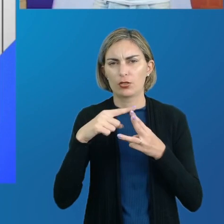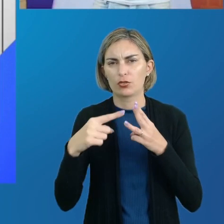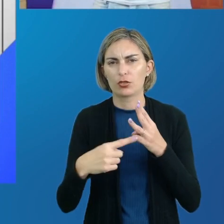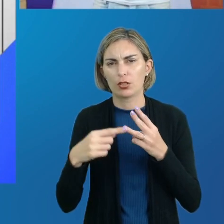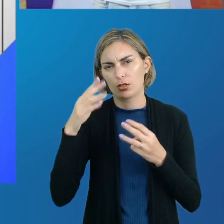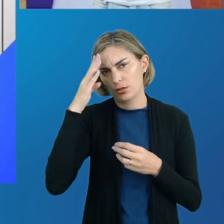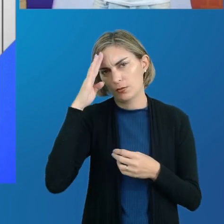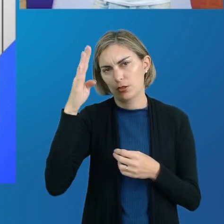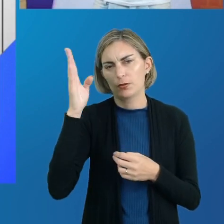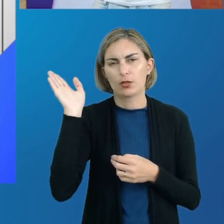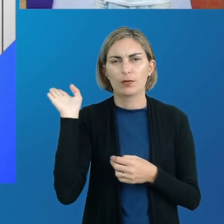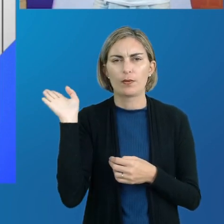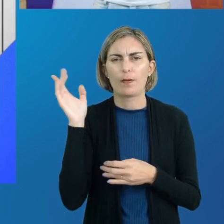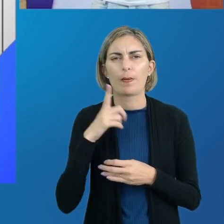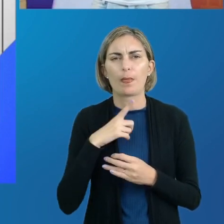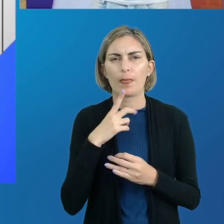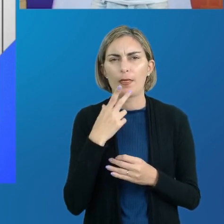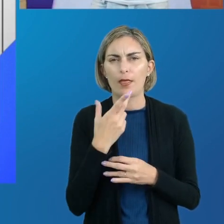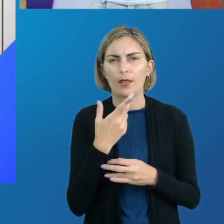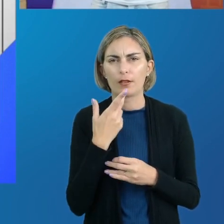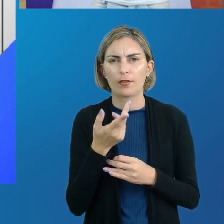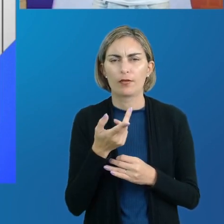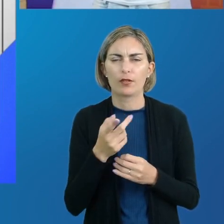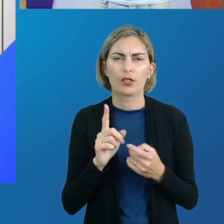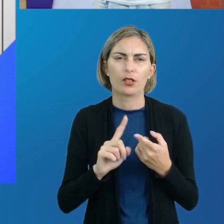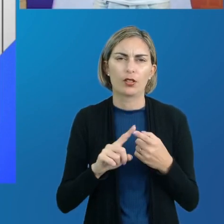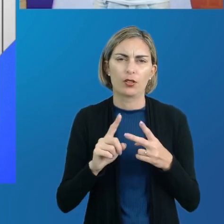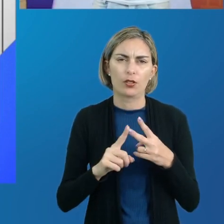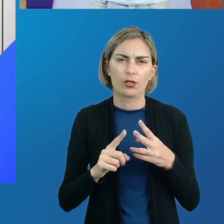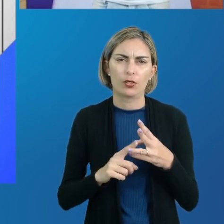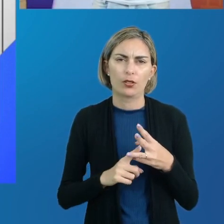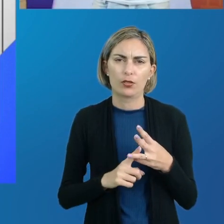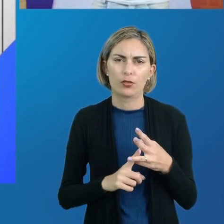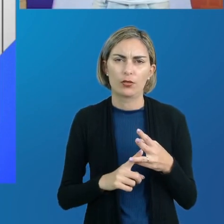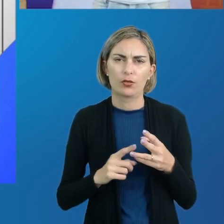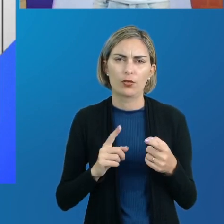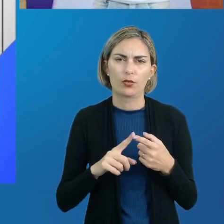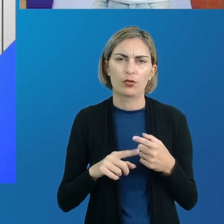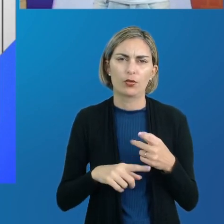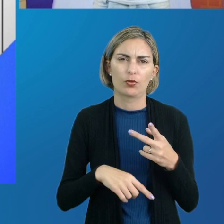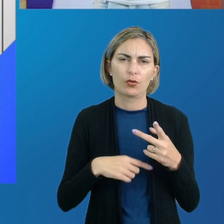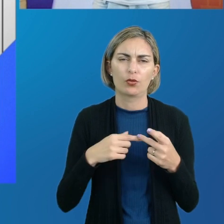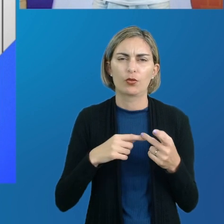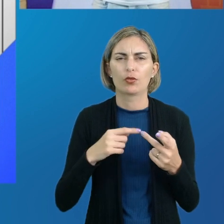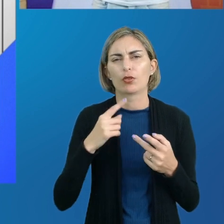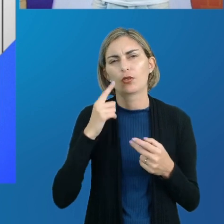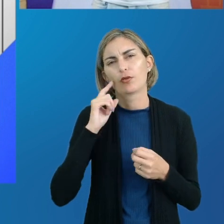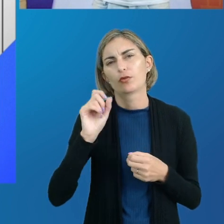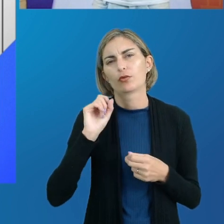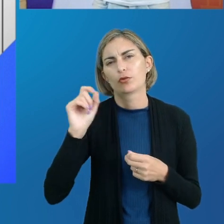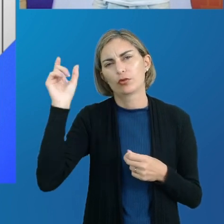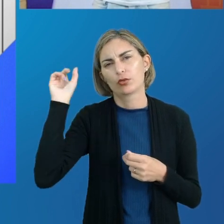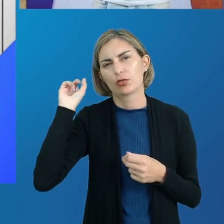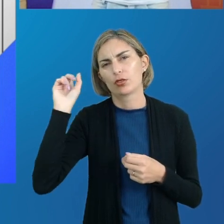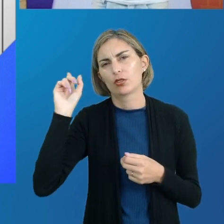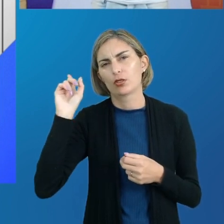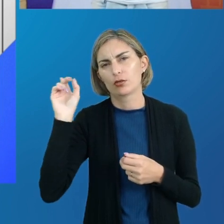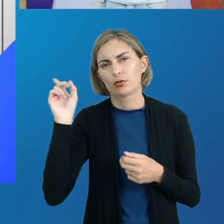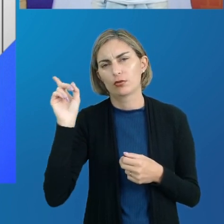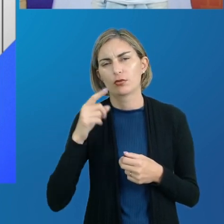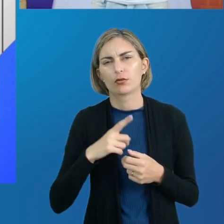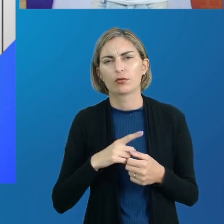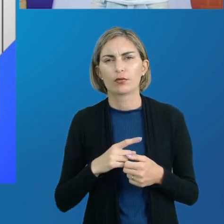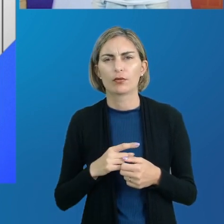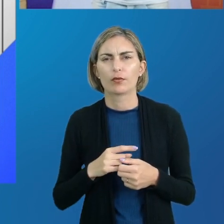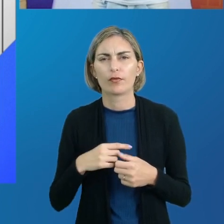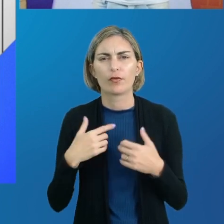principais exemplos. Mas antes eu vou falar sobre plugins e extensões. E o que são os plugins e extensões? Desculpa, quase que no